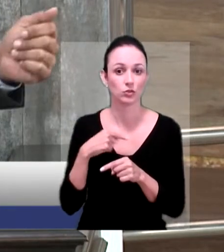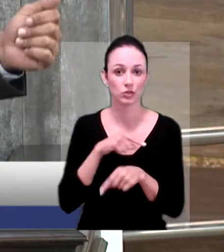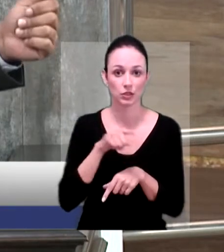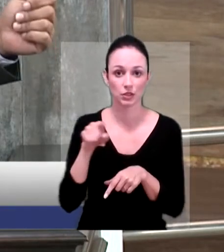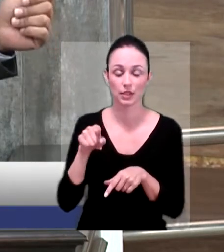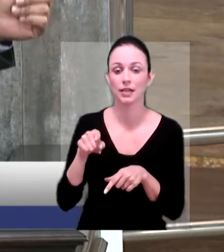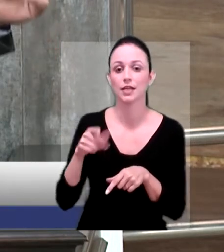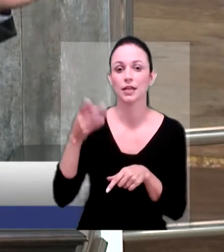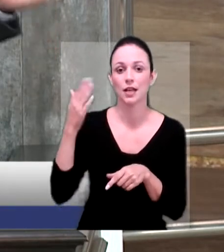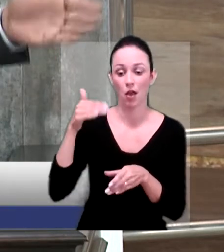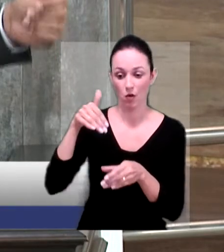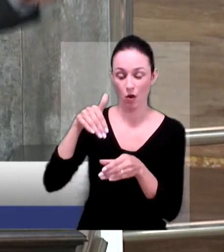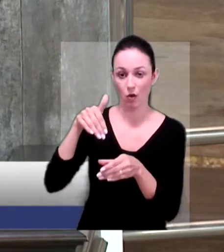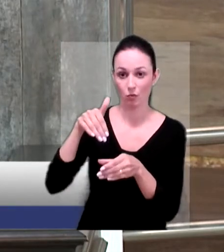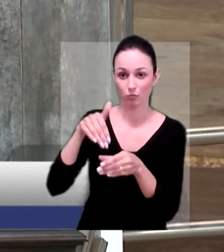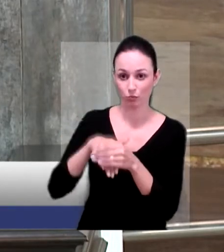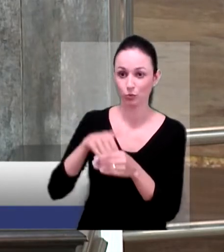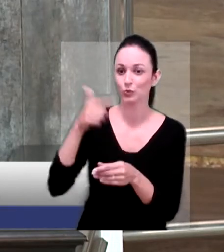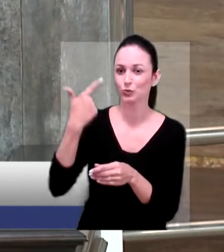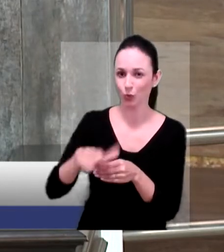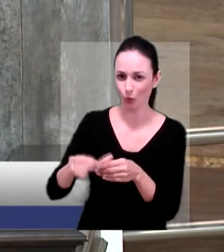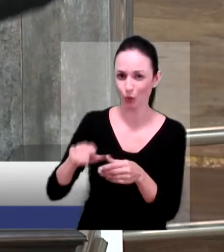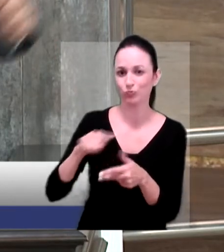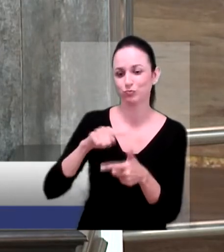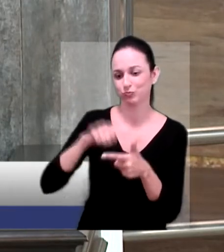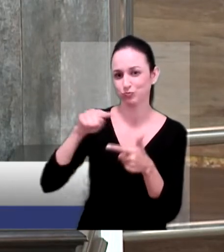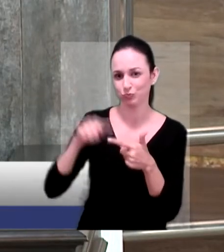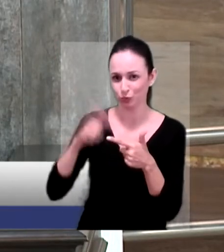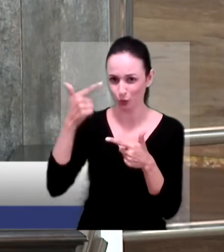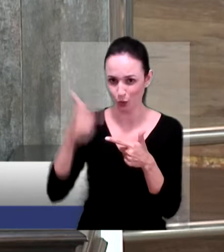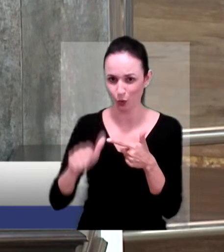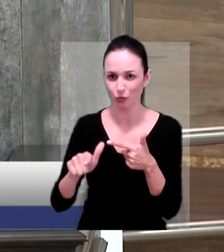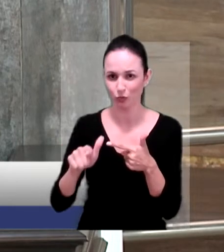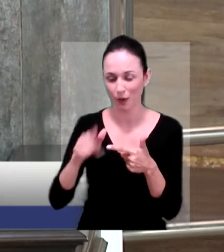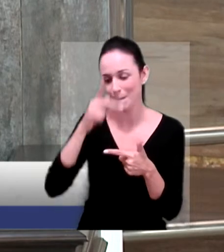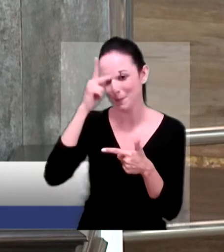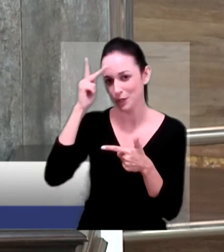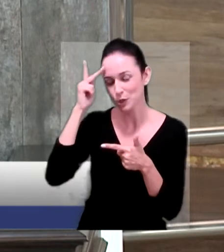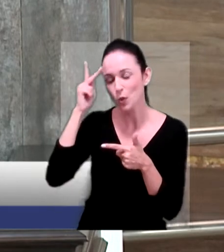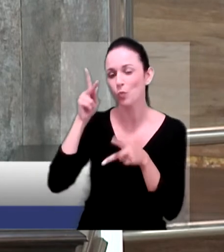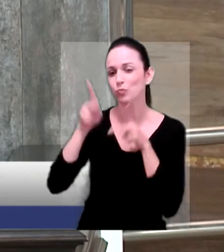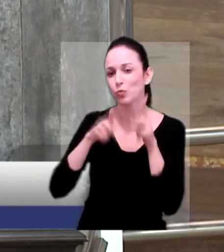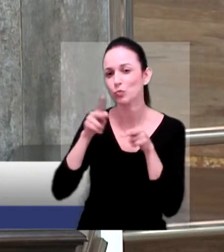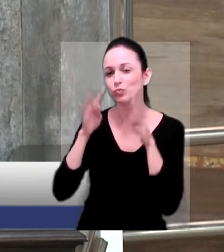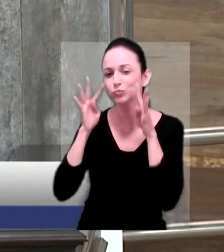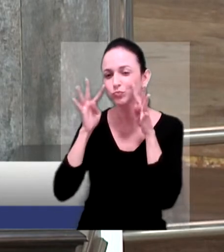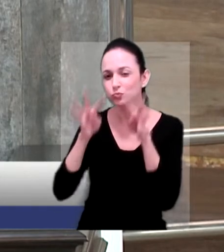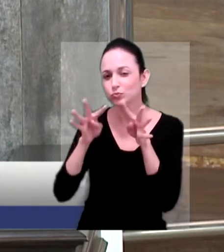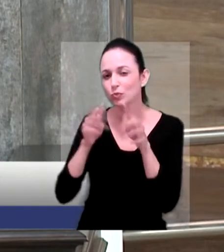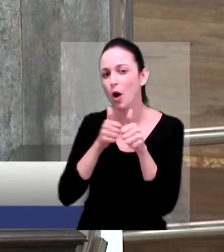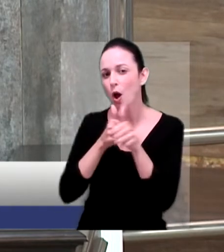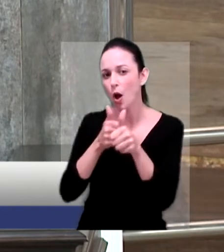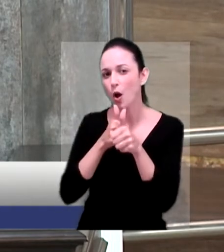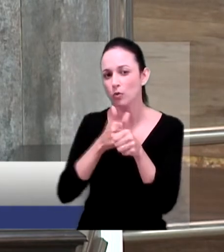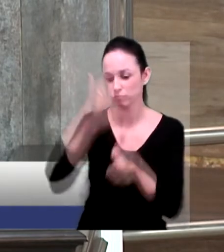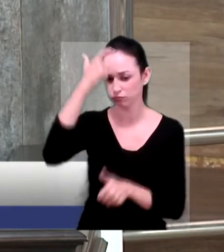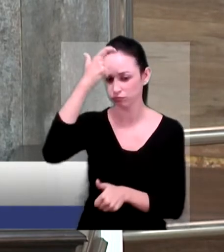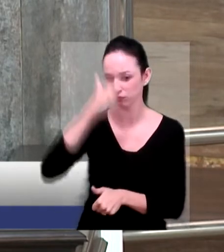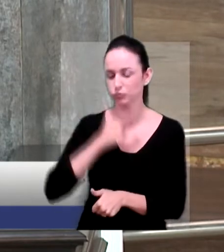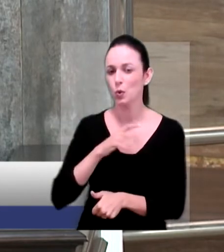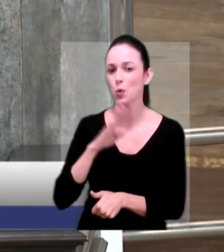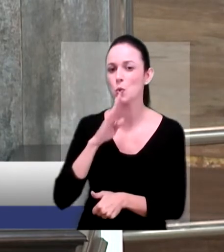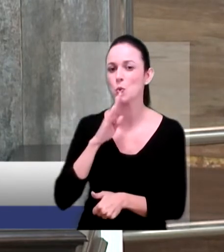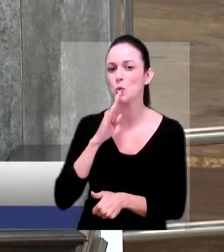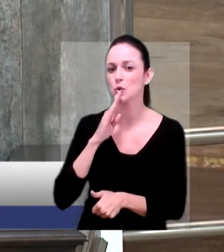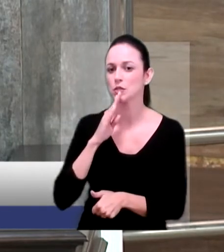reeleitos, os que acompanhavam, o público que acompanha, sempre viu a minha personalidade aqui, que não é de